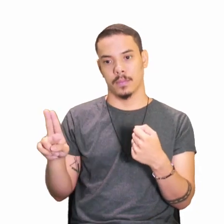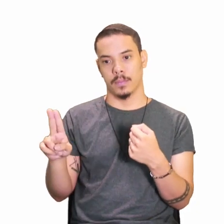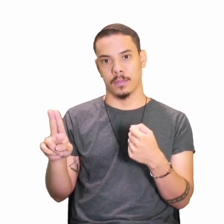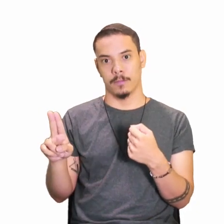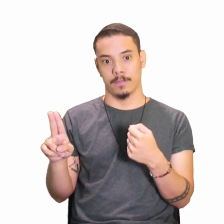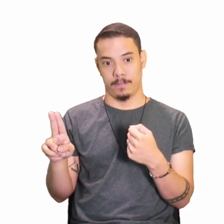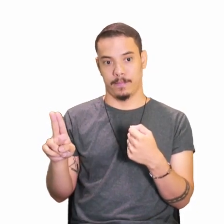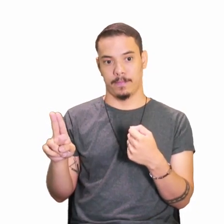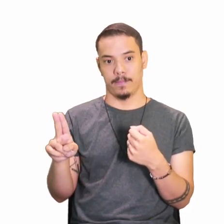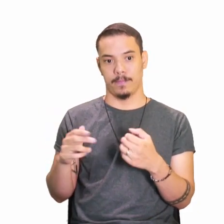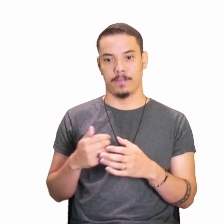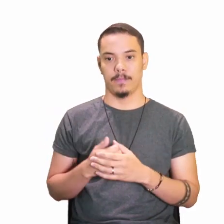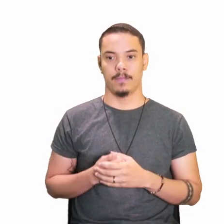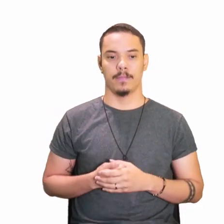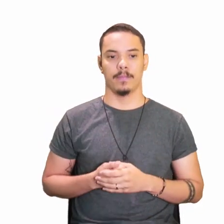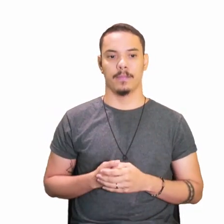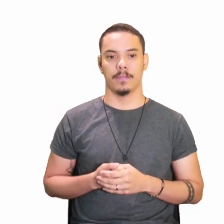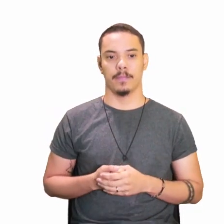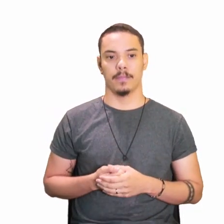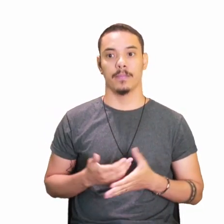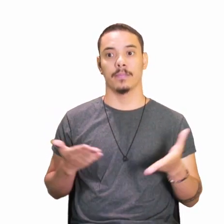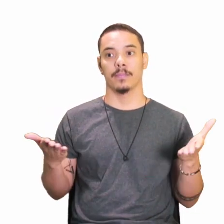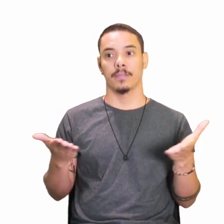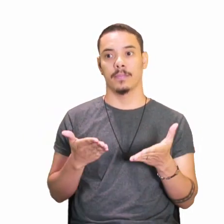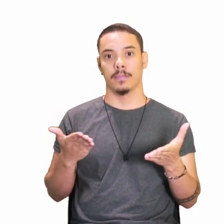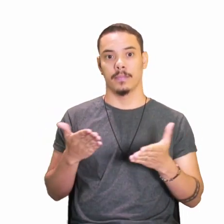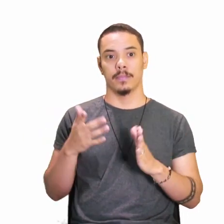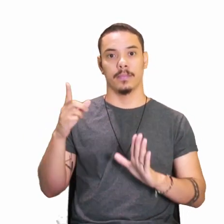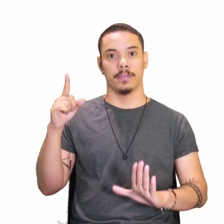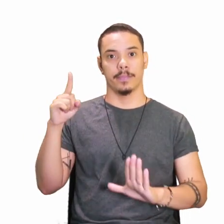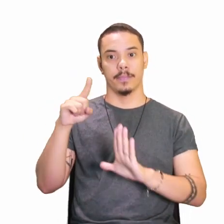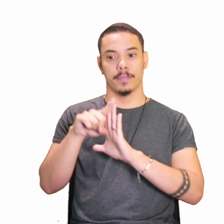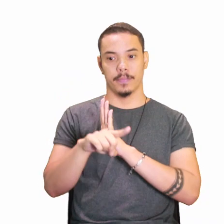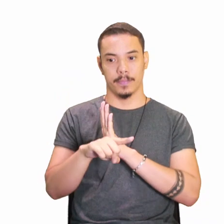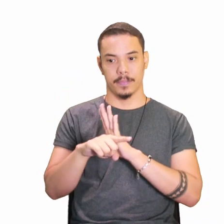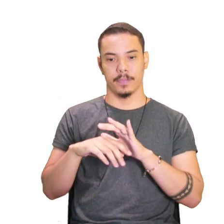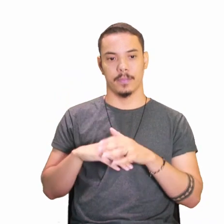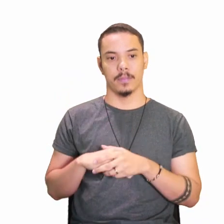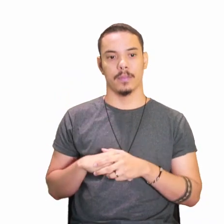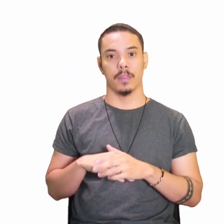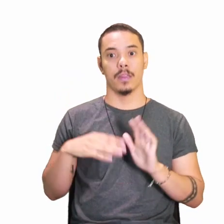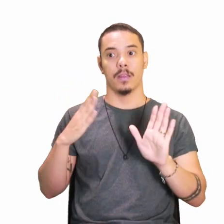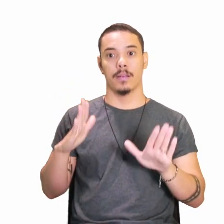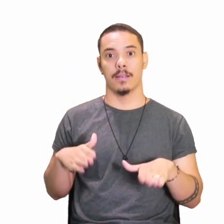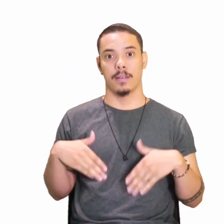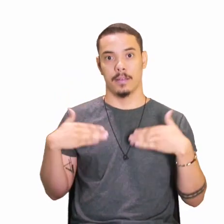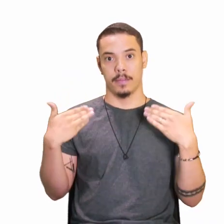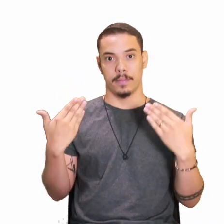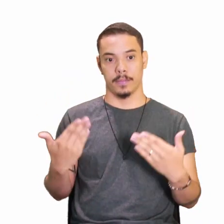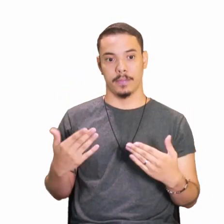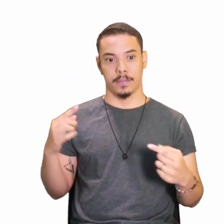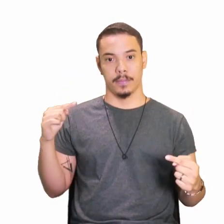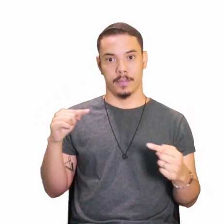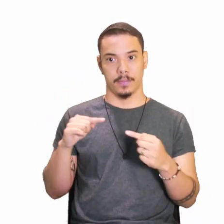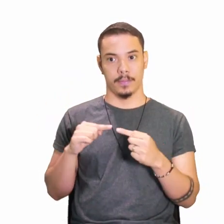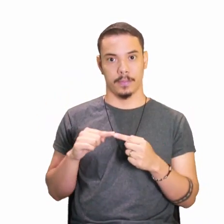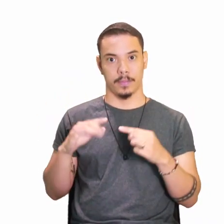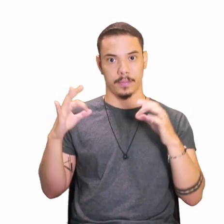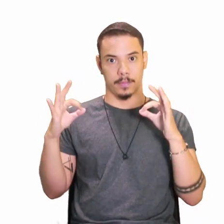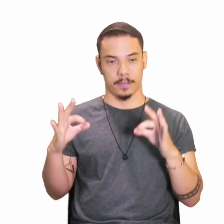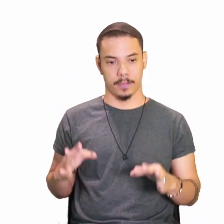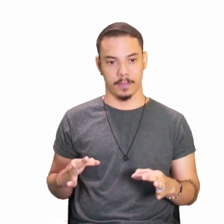pronominal agora vem a questão quais estão corretas